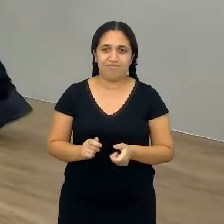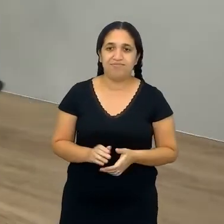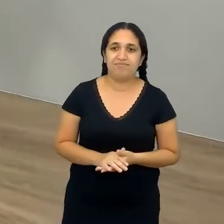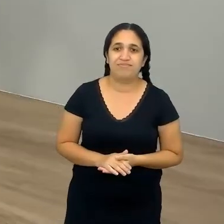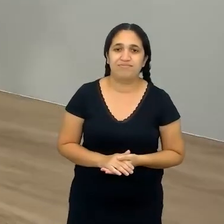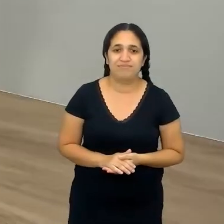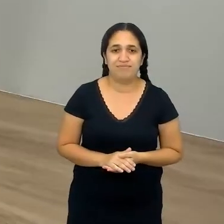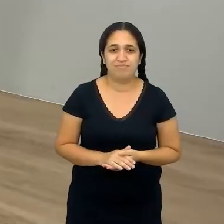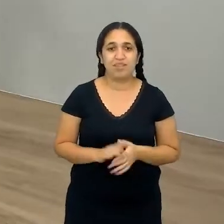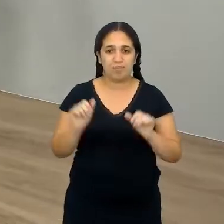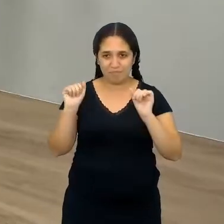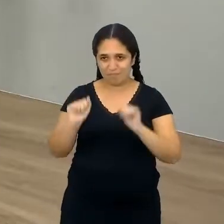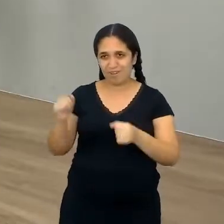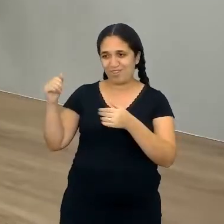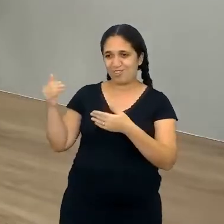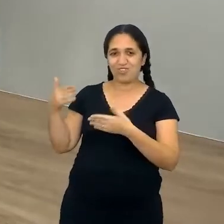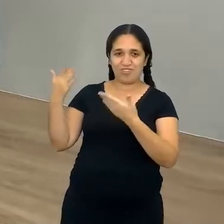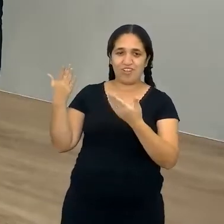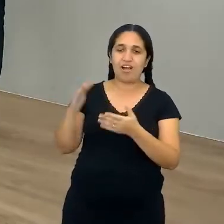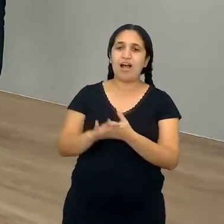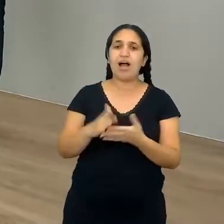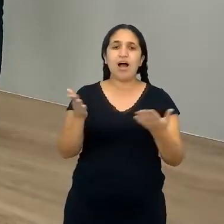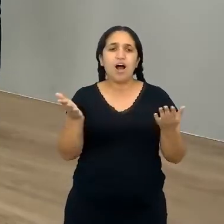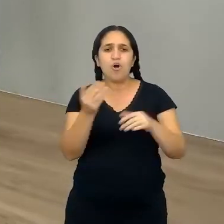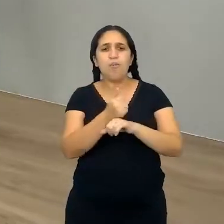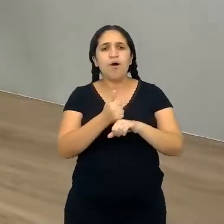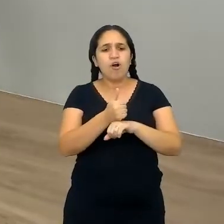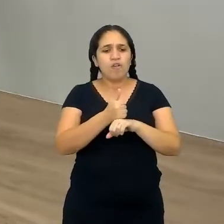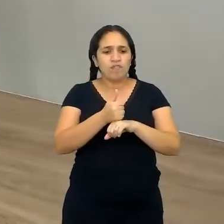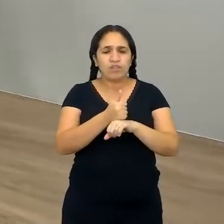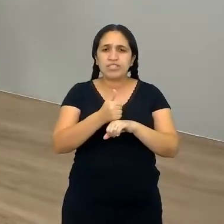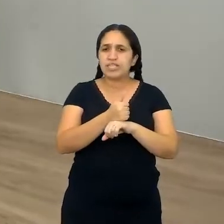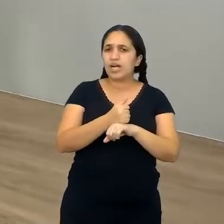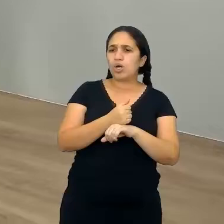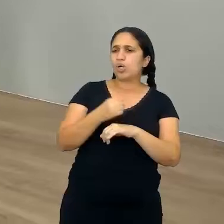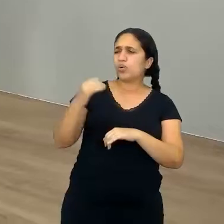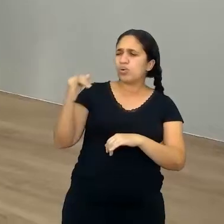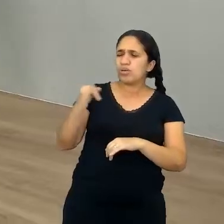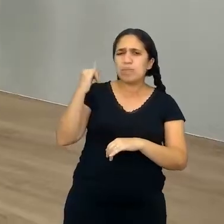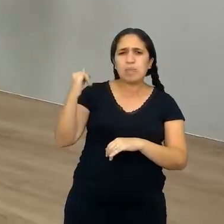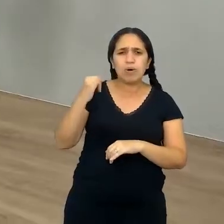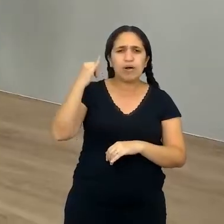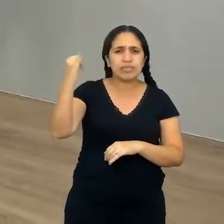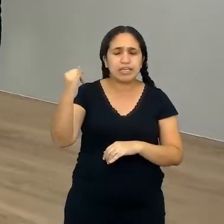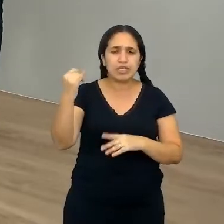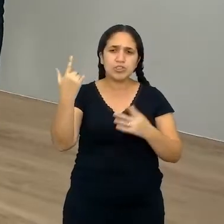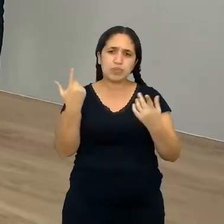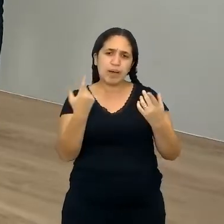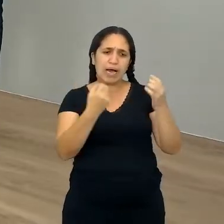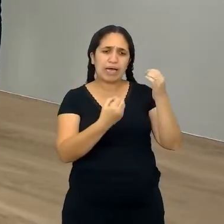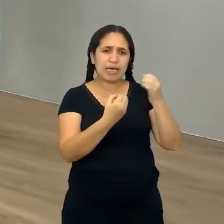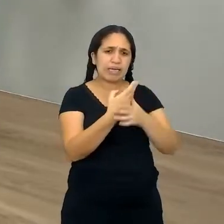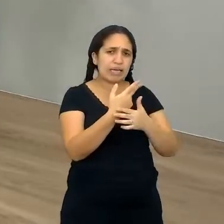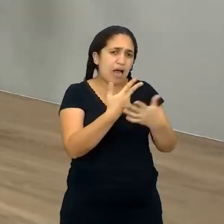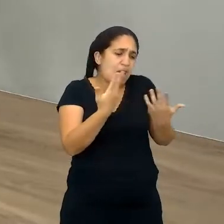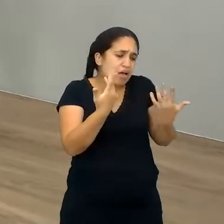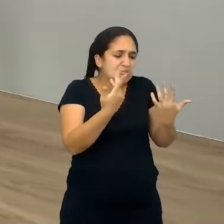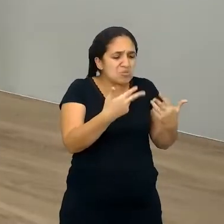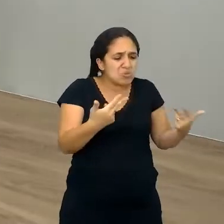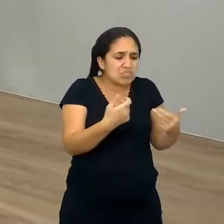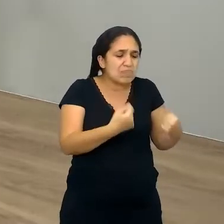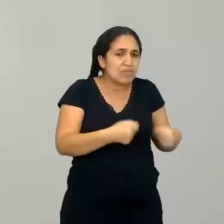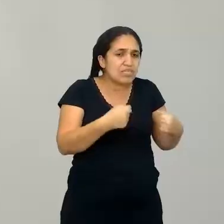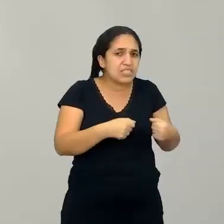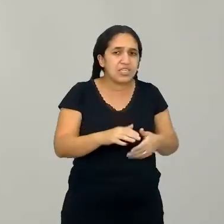provocante. Pode provocar. Que profissão é fundamental para que a gente crie necessidades que a gente não imaginava tê-las?